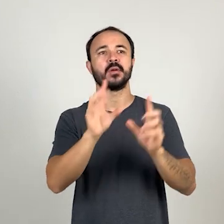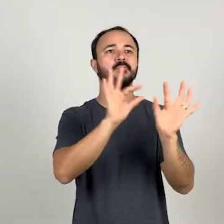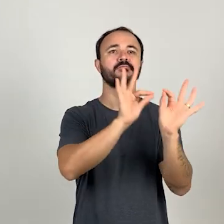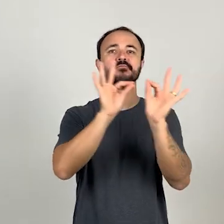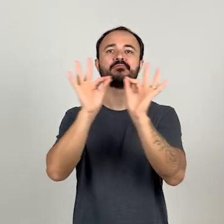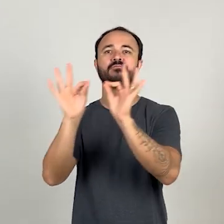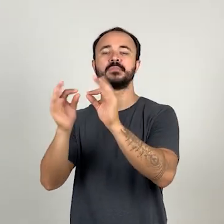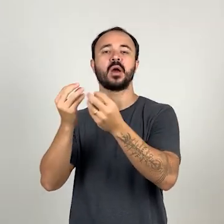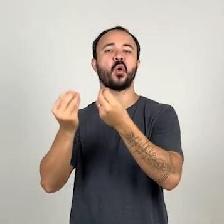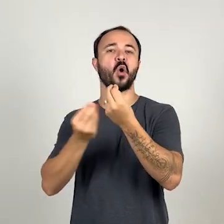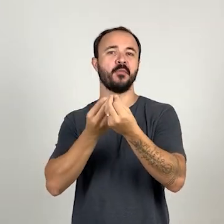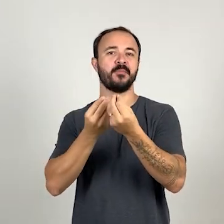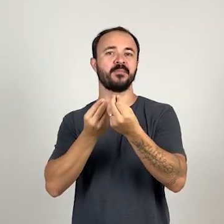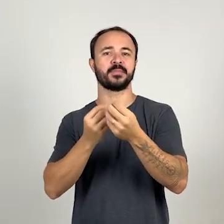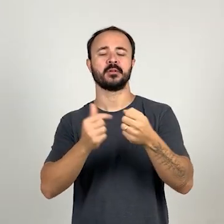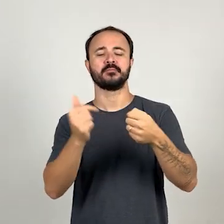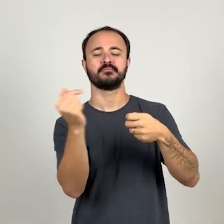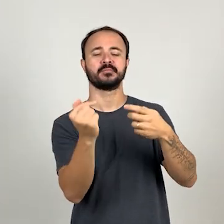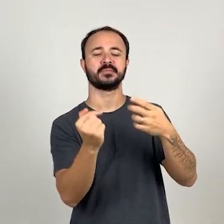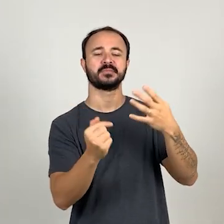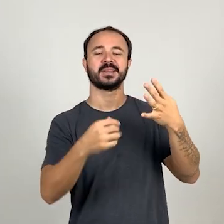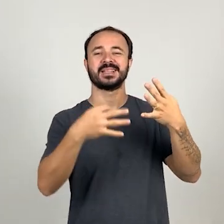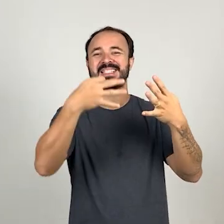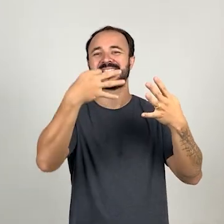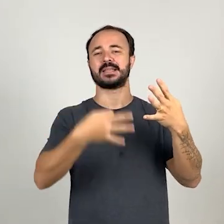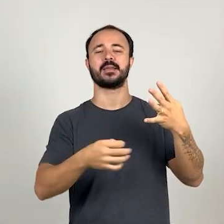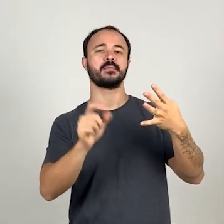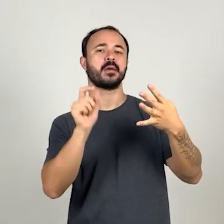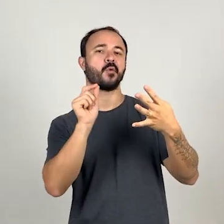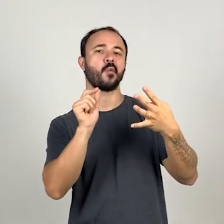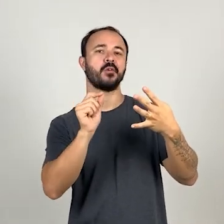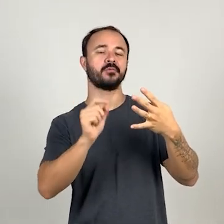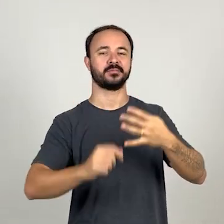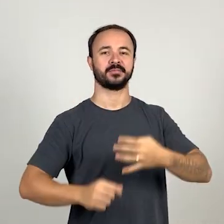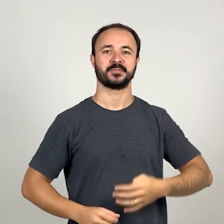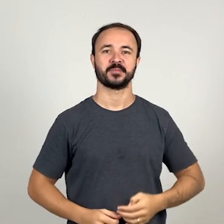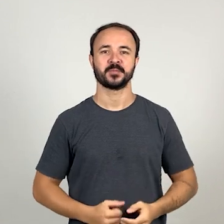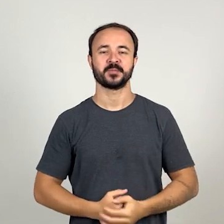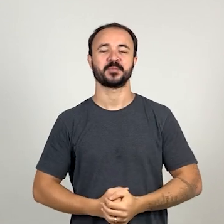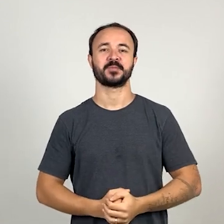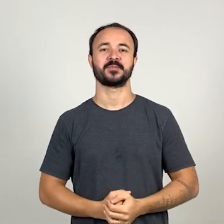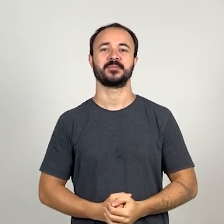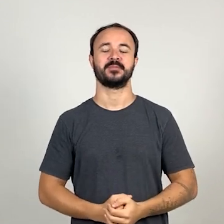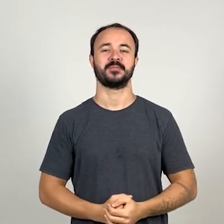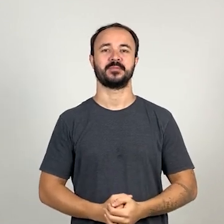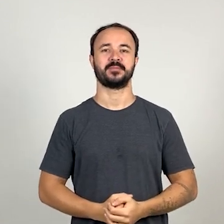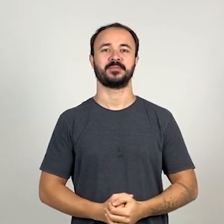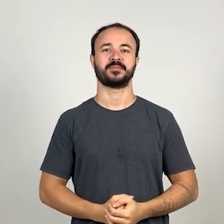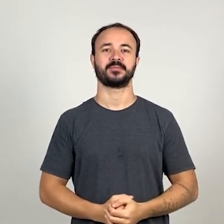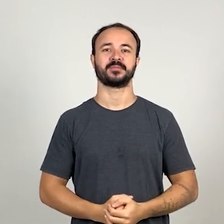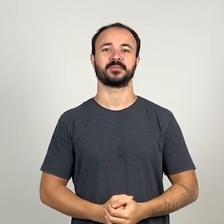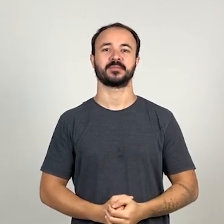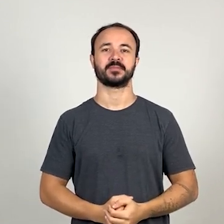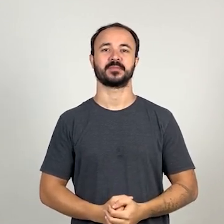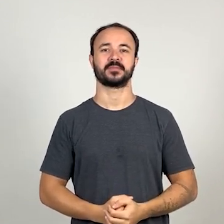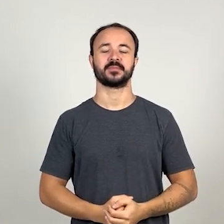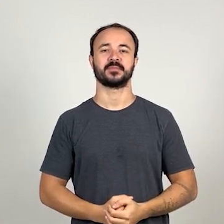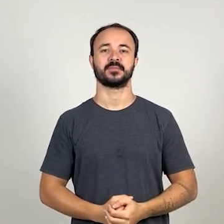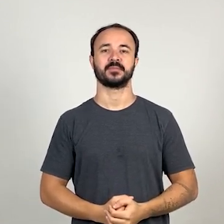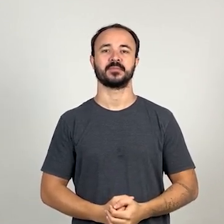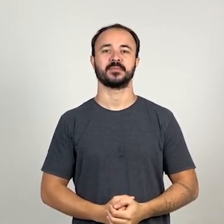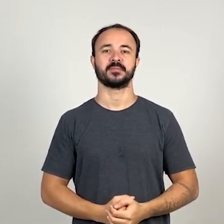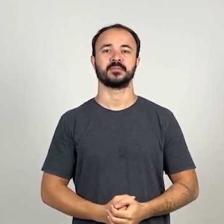a alternativa correta? Can't, they can't watch, they couldn't watch, ou didn't